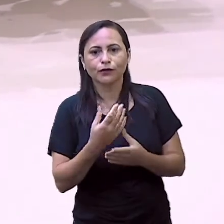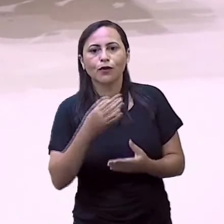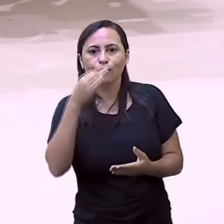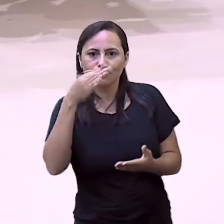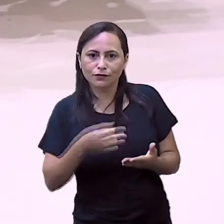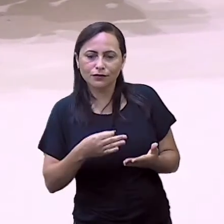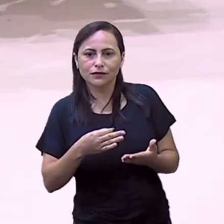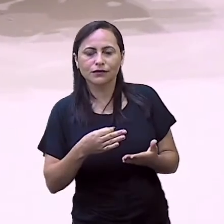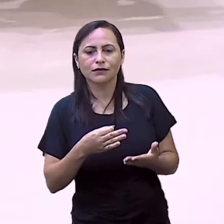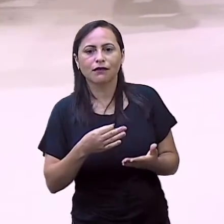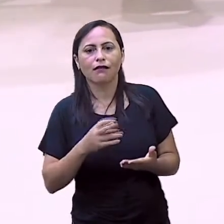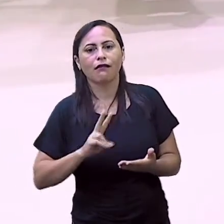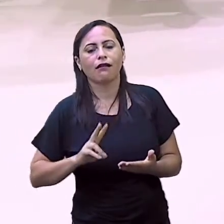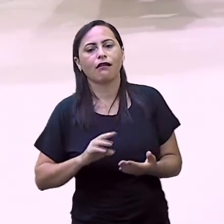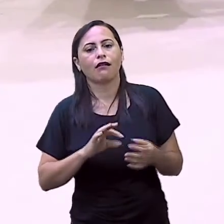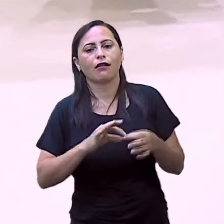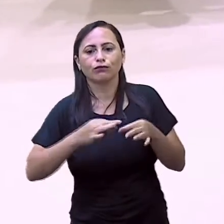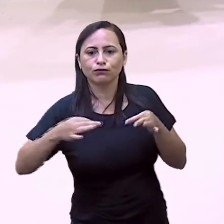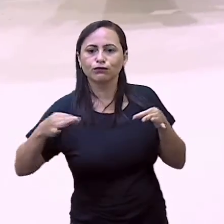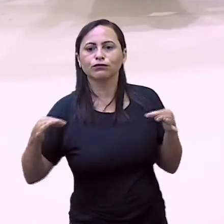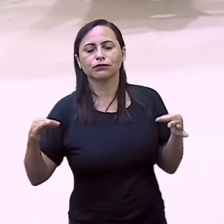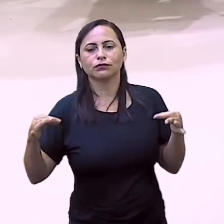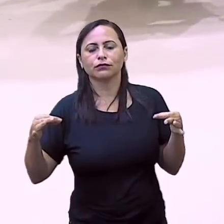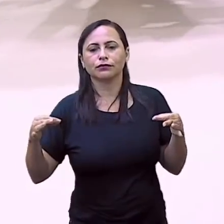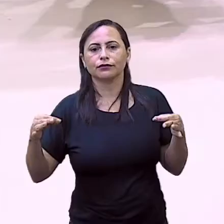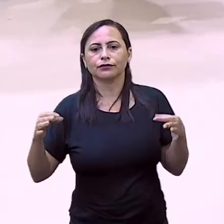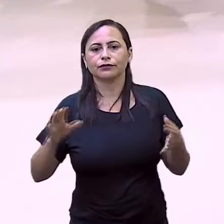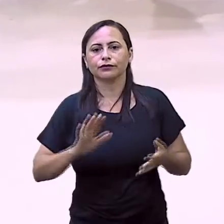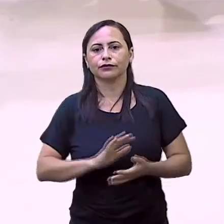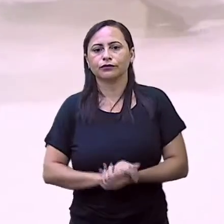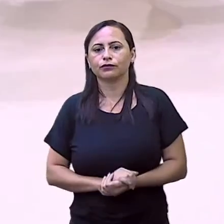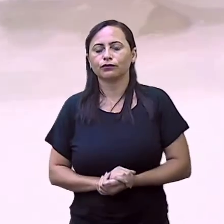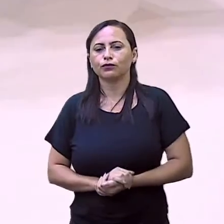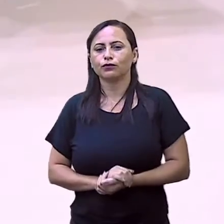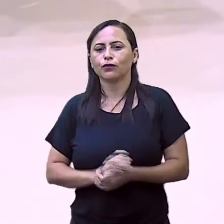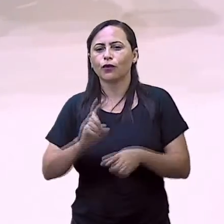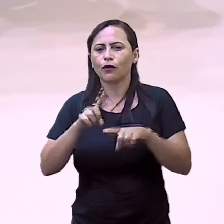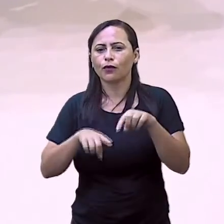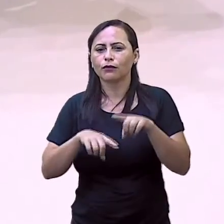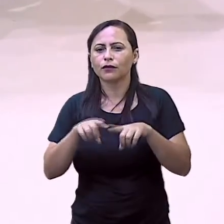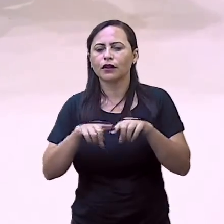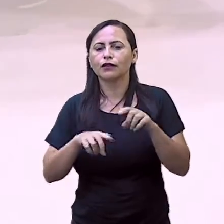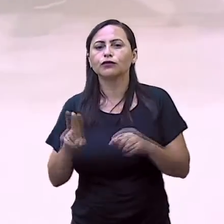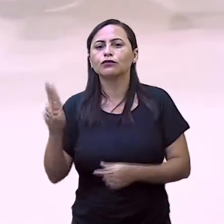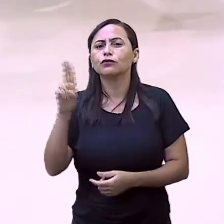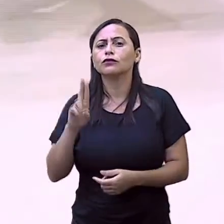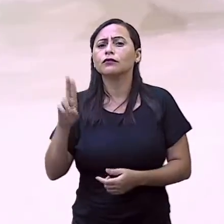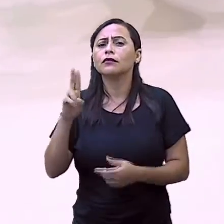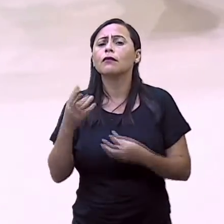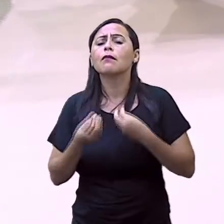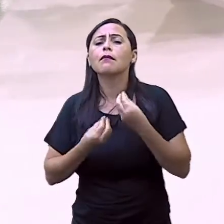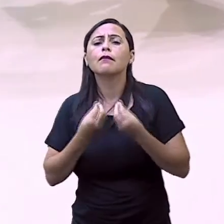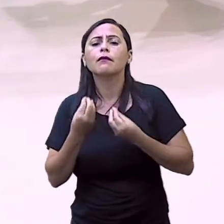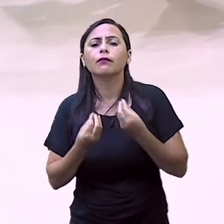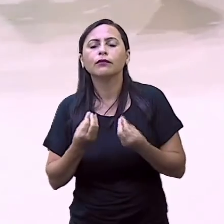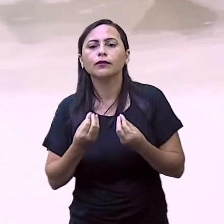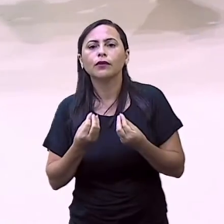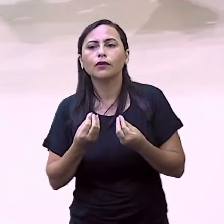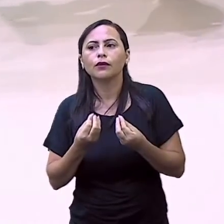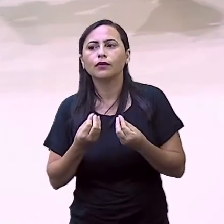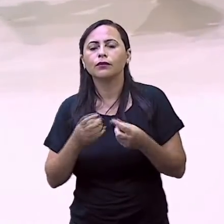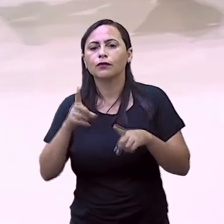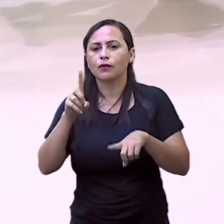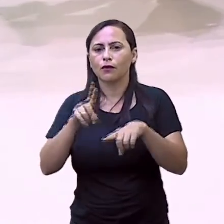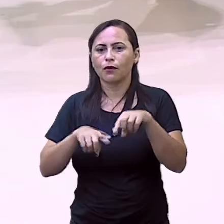exatamente qual é o tamanho. Esse instrumento de medida, ele é utilizado para materiais em